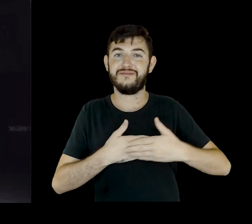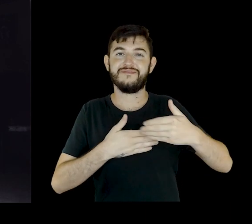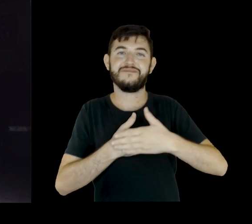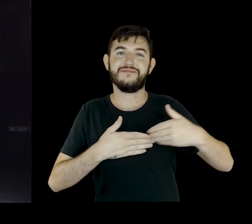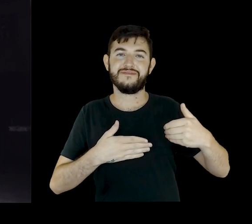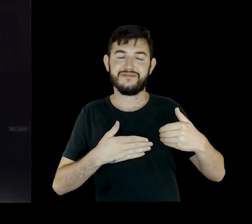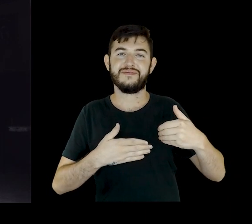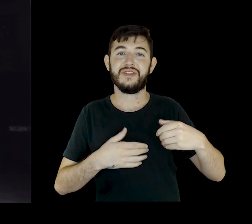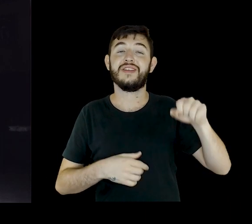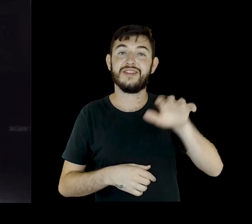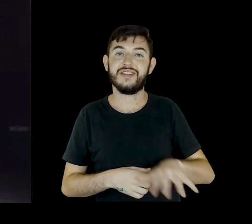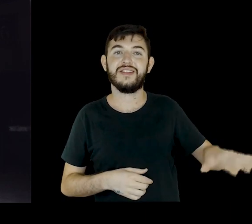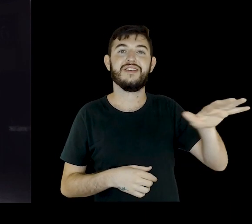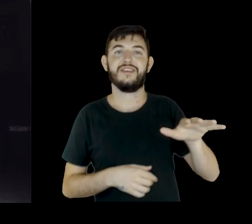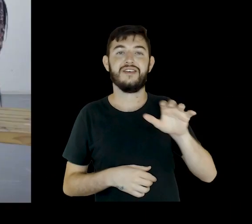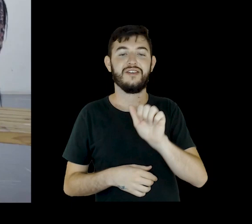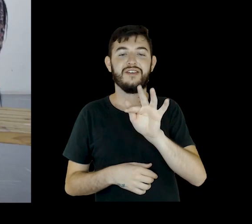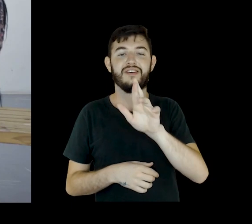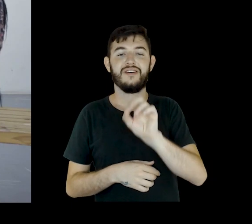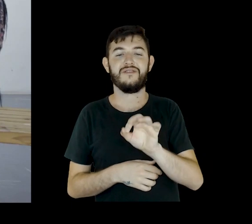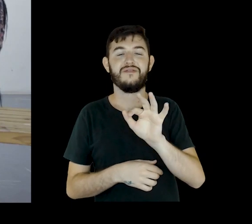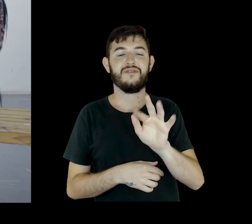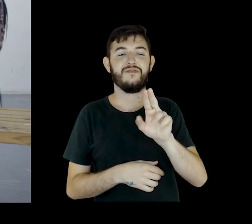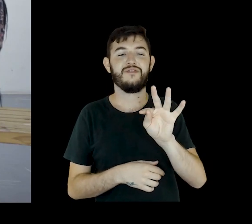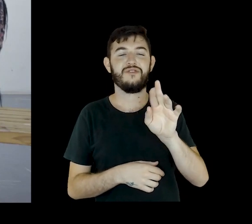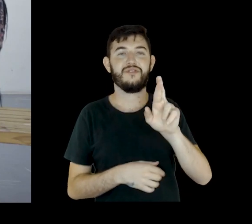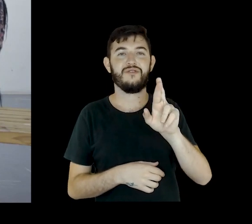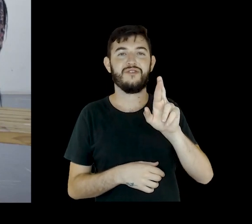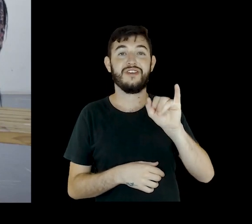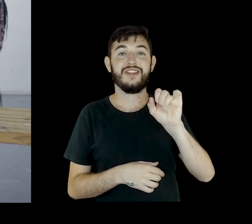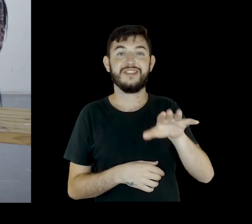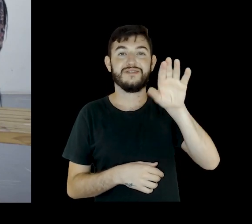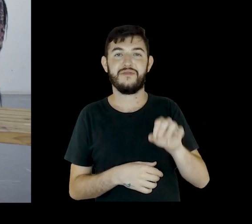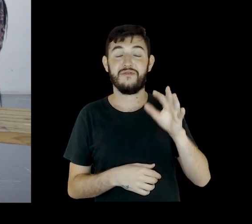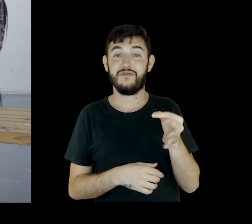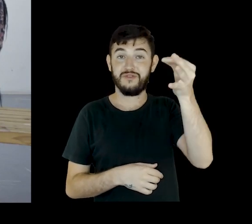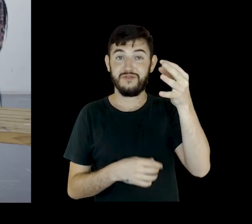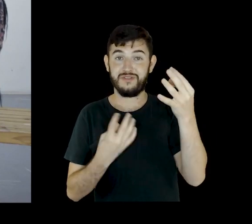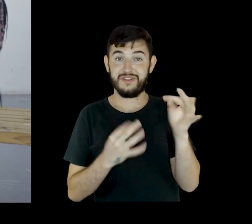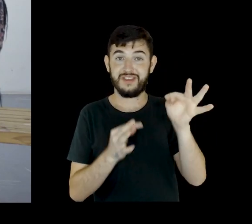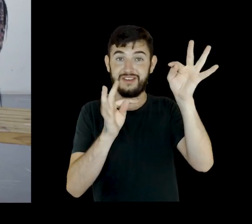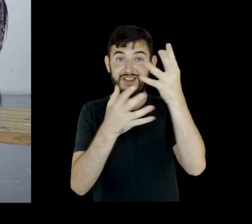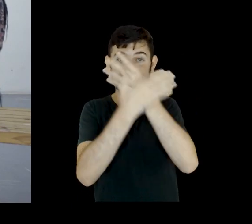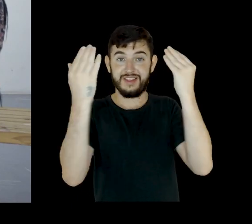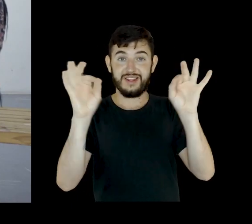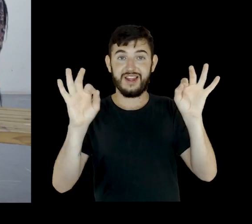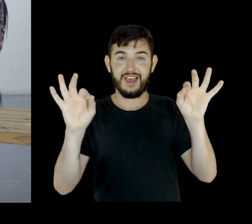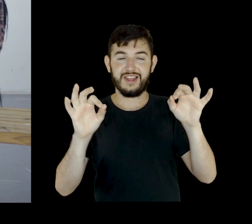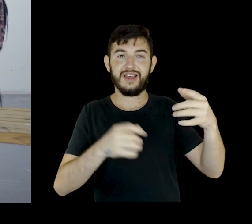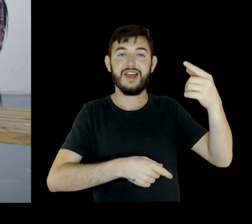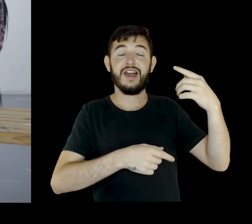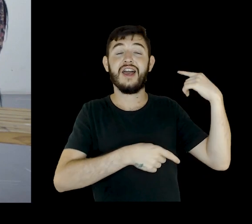com muito afeto aqui no território. O afrofuturismo, né? É o futuro dentro das tecnologias, sem esquecer esse